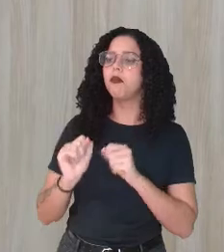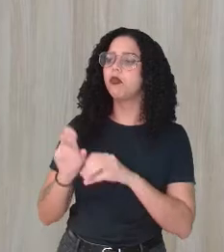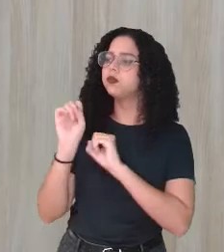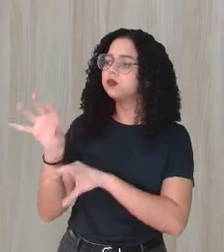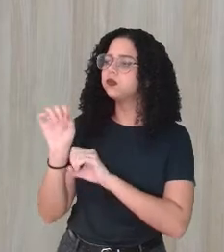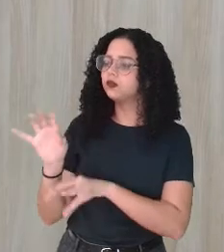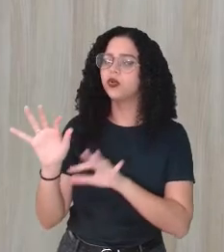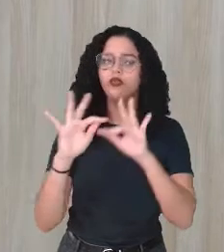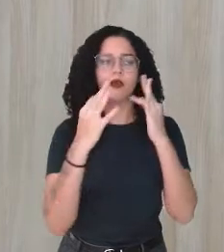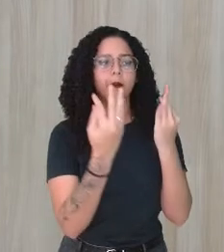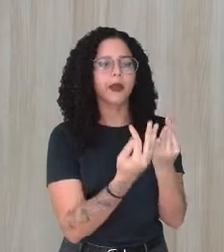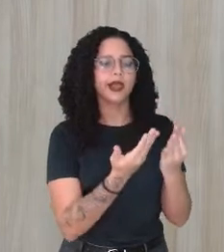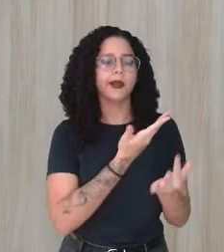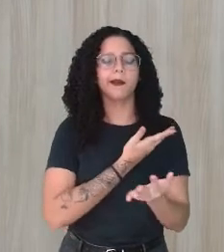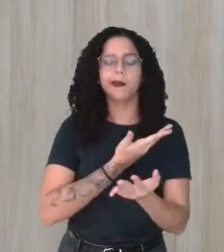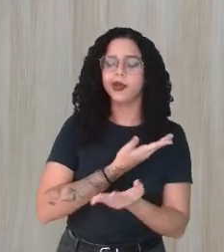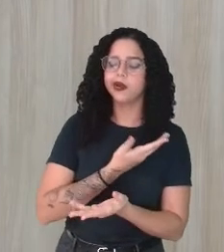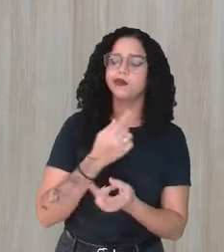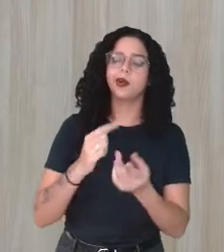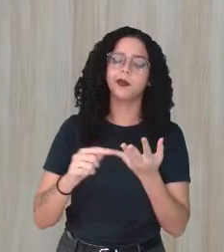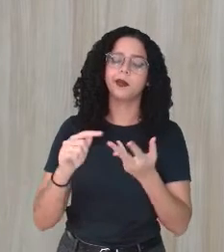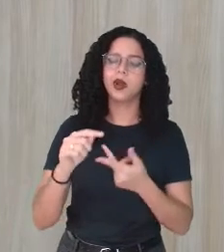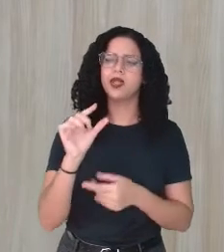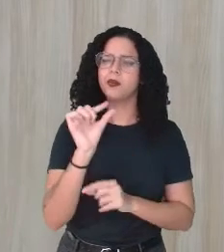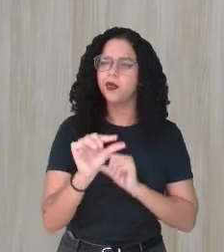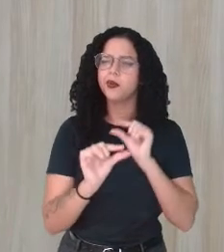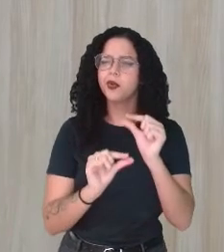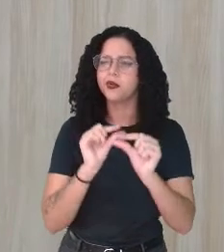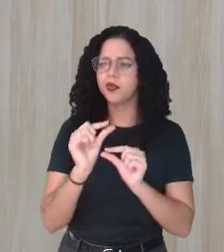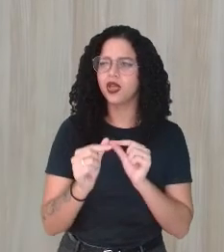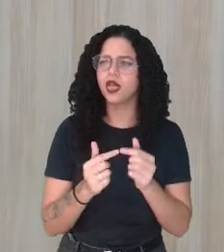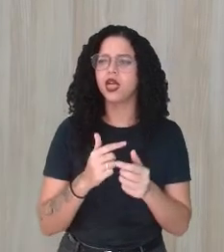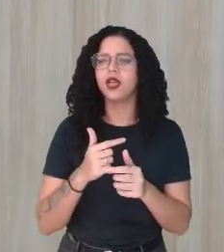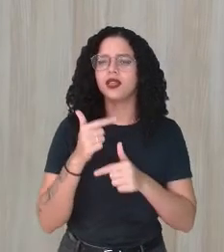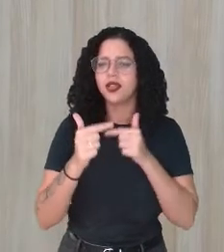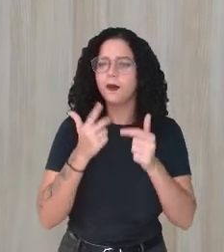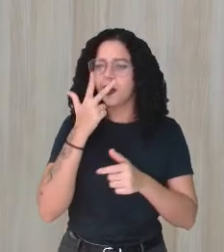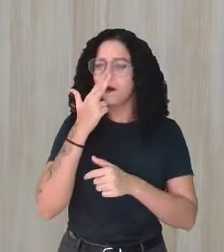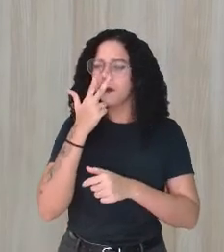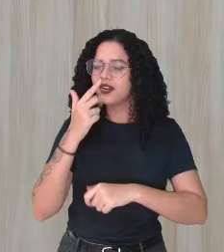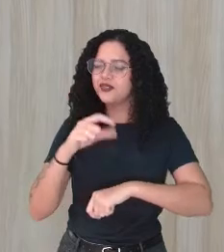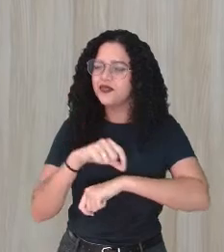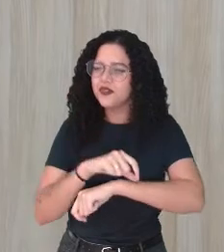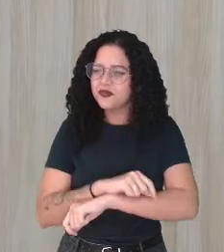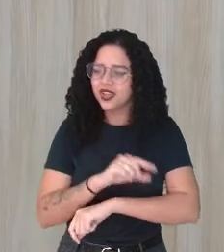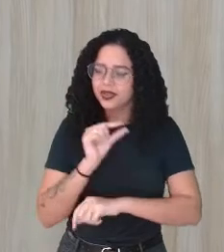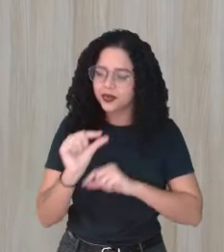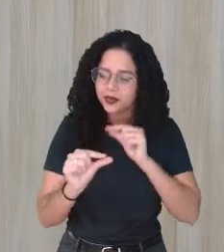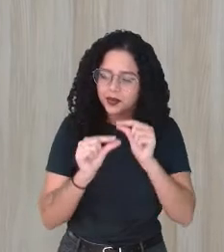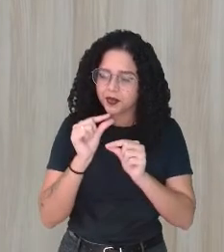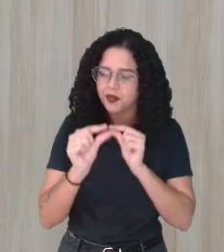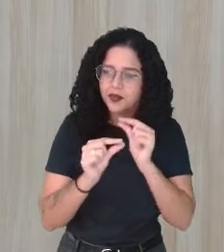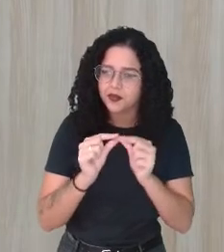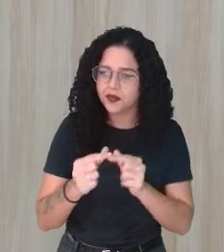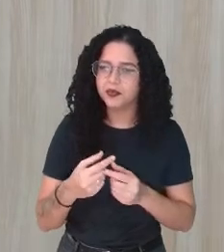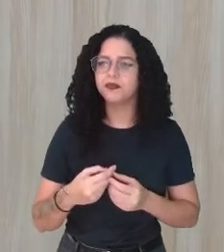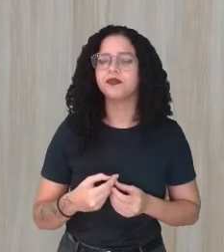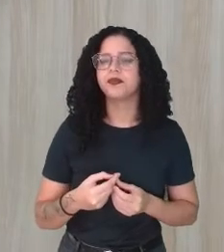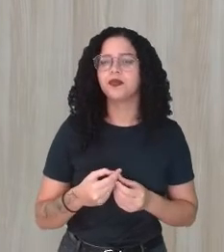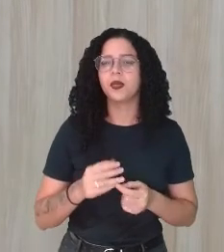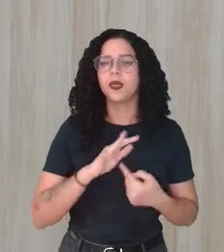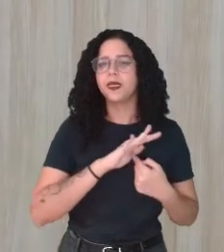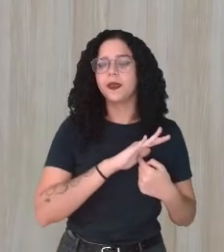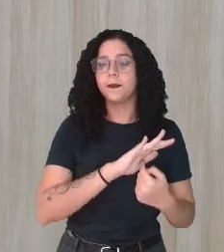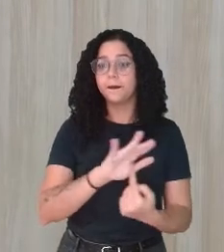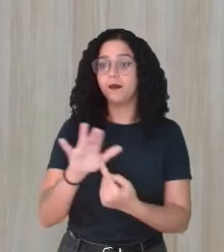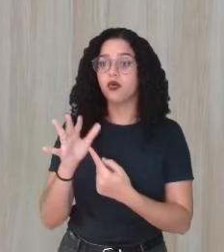cabeça da nossa família. Porque é assim, de pouquinho em pouquinho, né? Aquele trabalhinho de formiguinha. a gente vai levando o nosso conhecimento, como a professora Vanessa disse